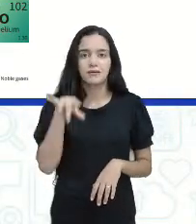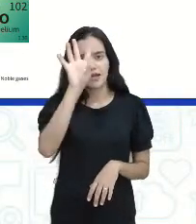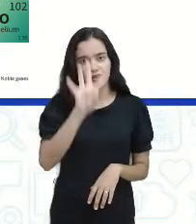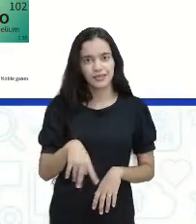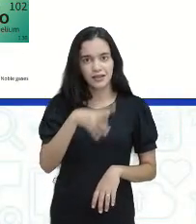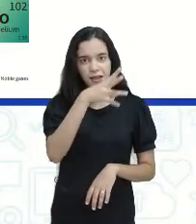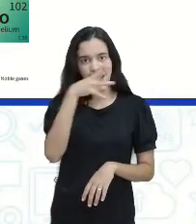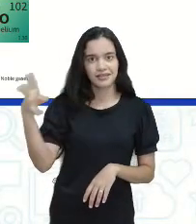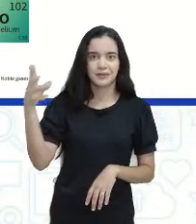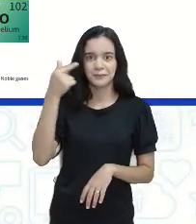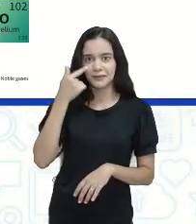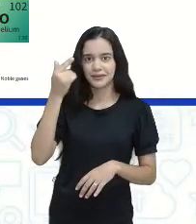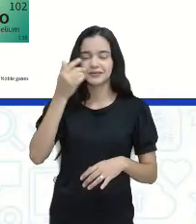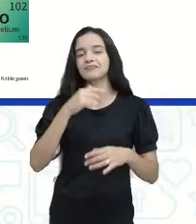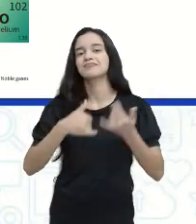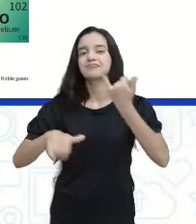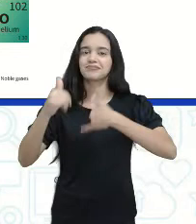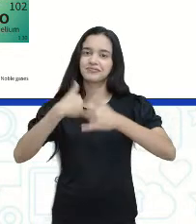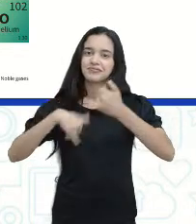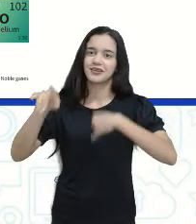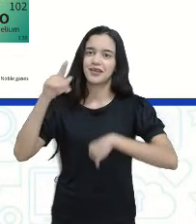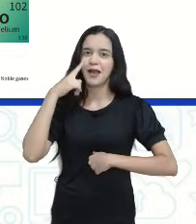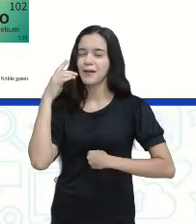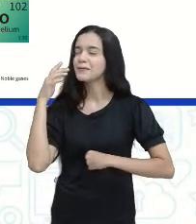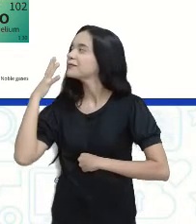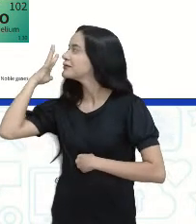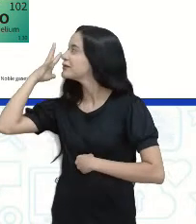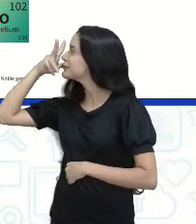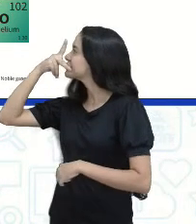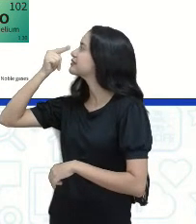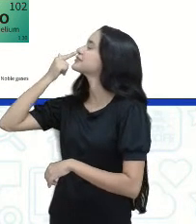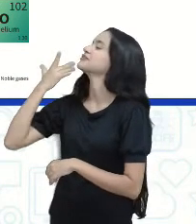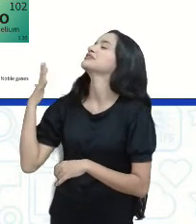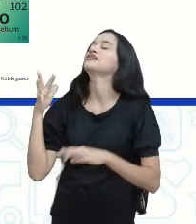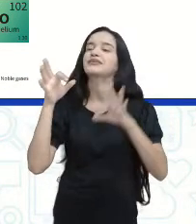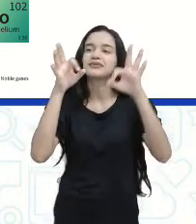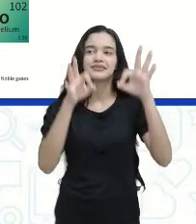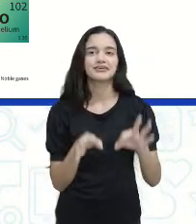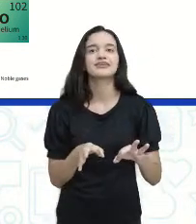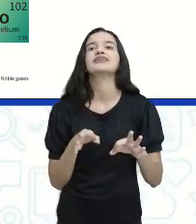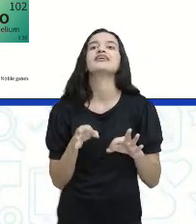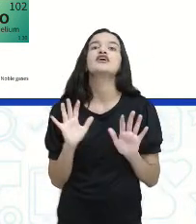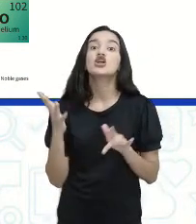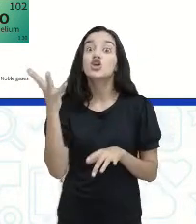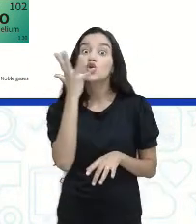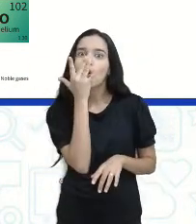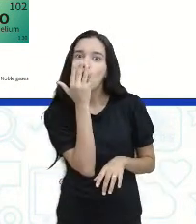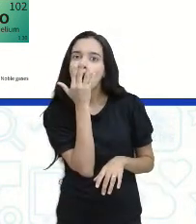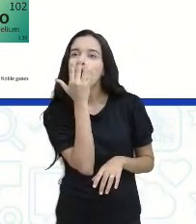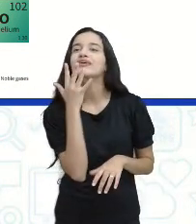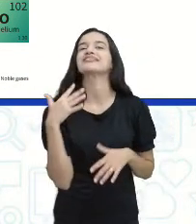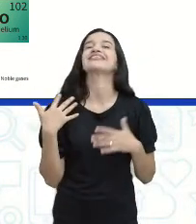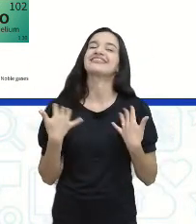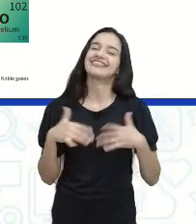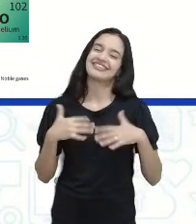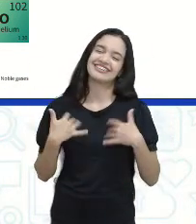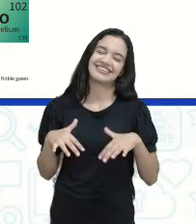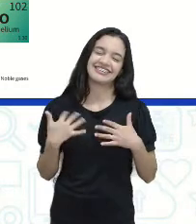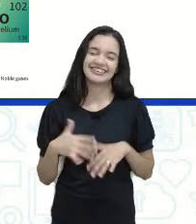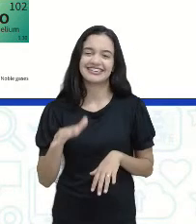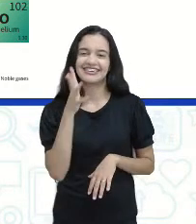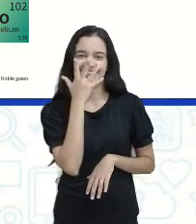tabela periódica, olha só. Bonitona, né, prof? Com certeza. E toda colorida. Pois é,